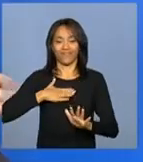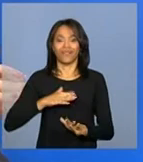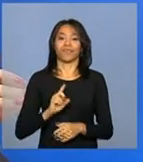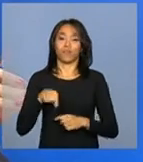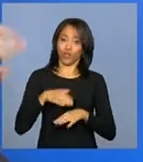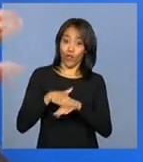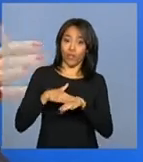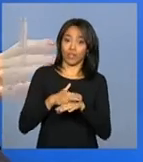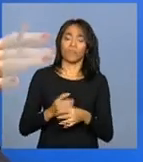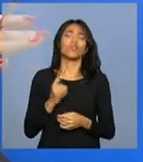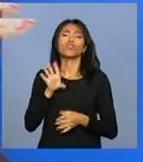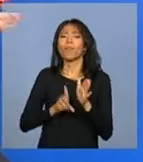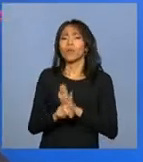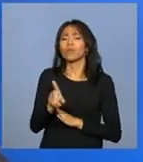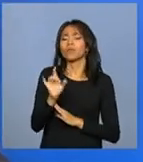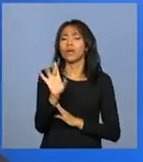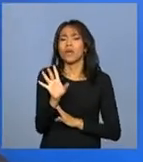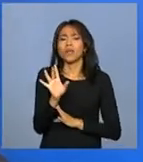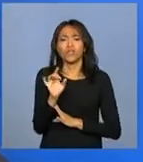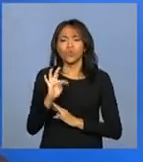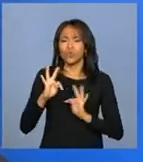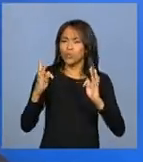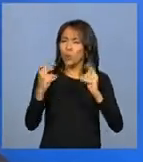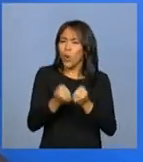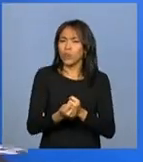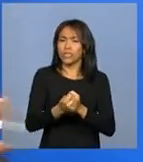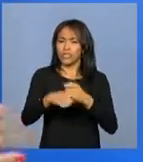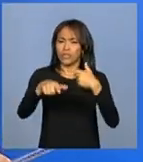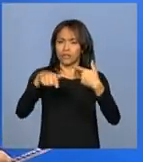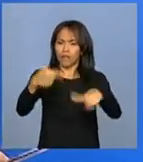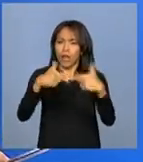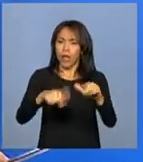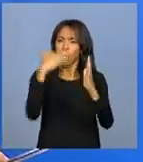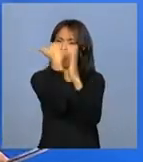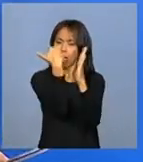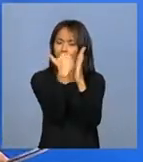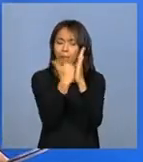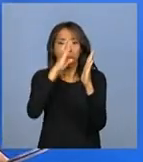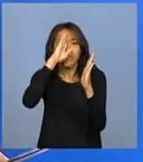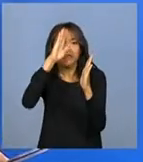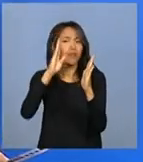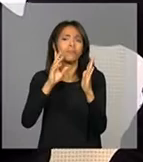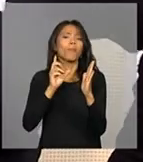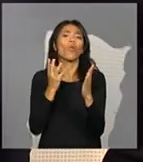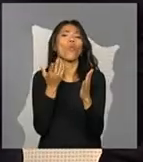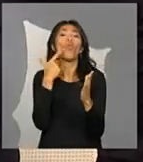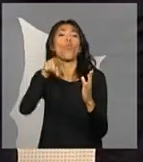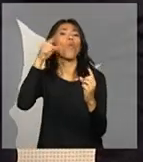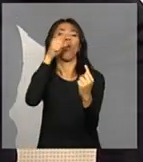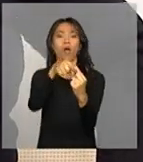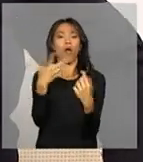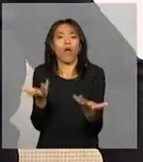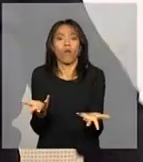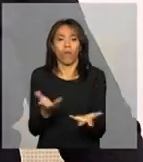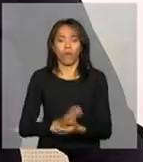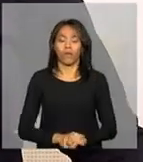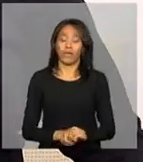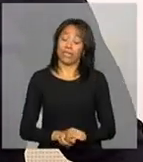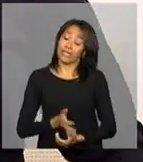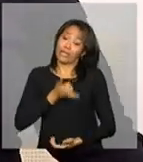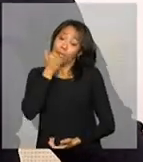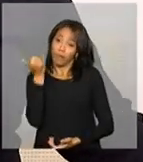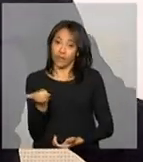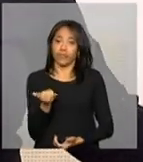só para a gente saber tudo isso todas as prioridades elas buscam O que é Simone Depende do momento que o sistema